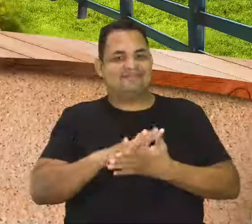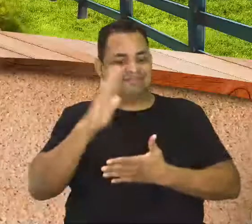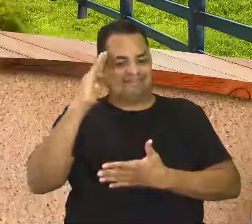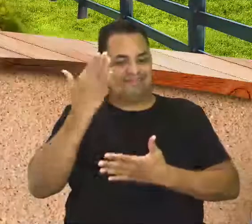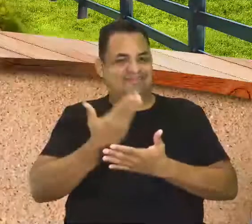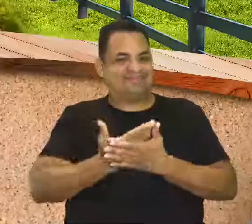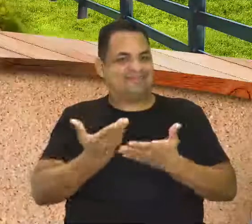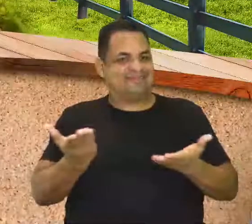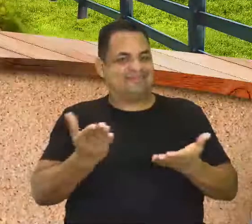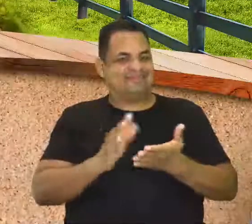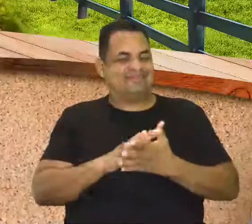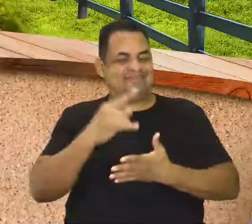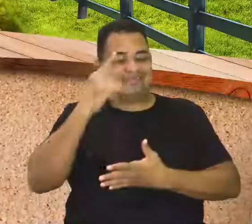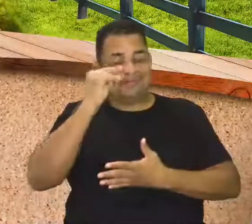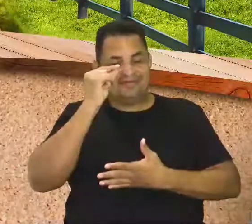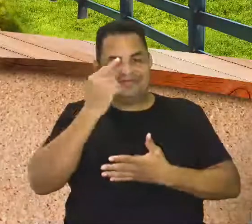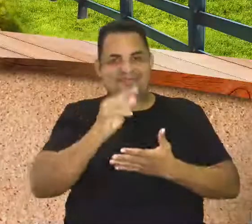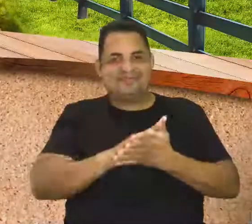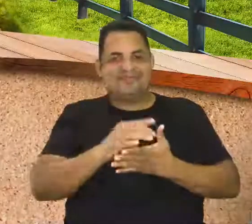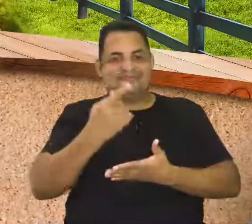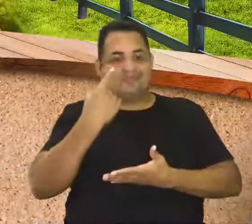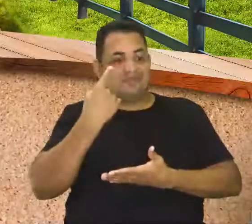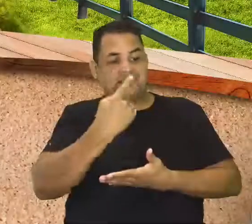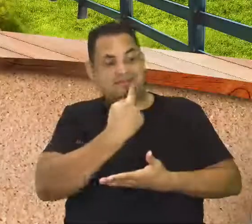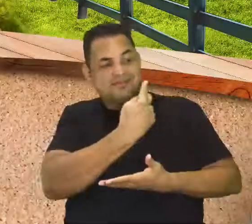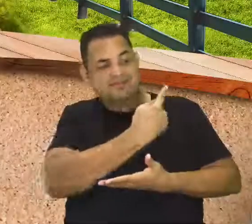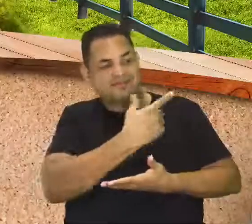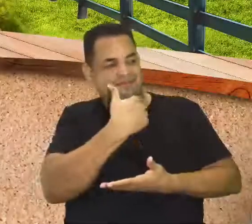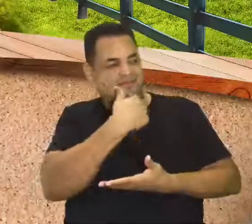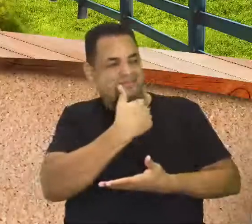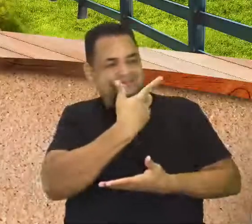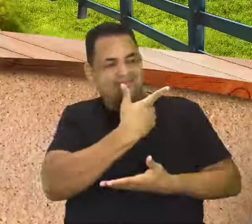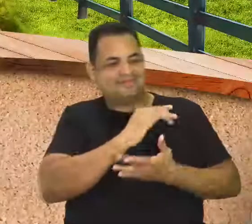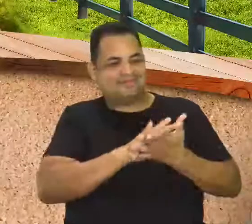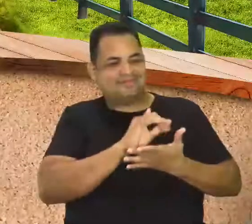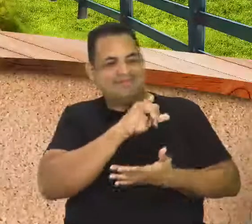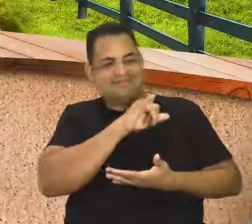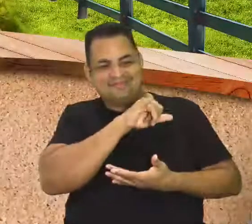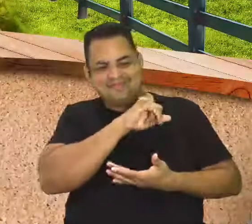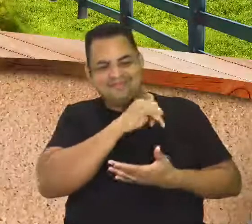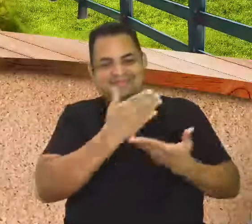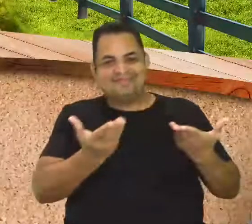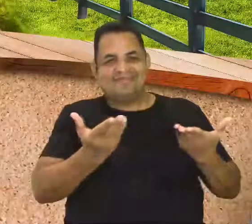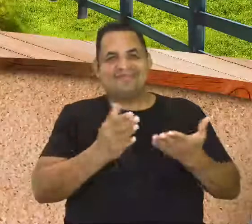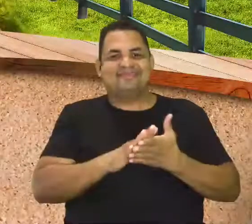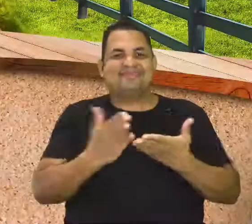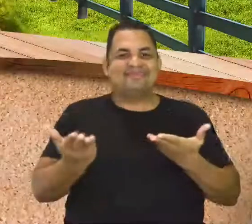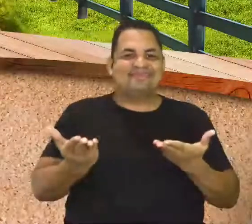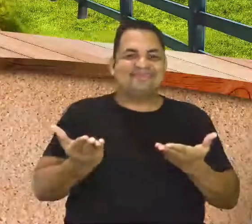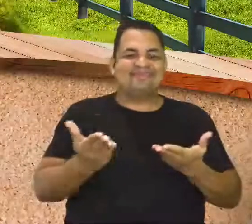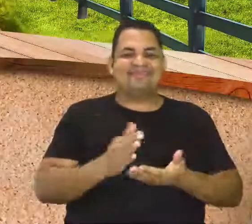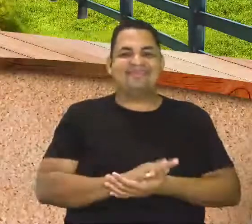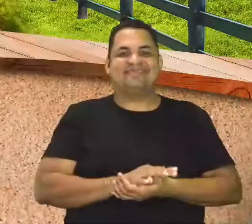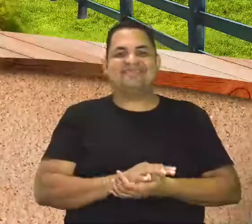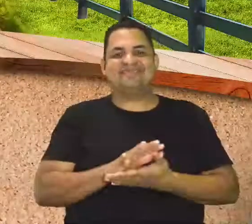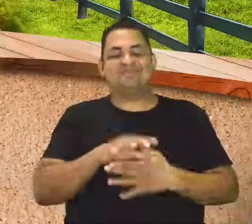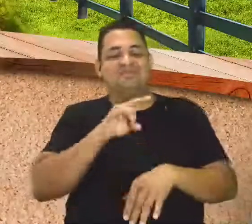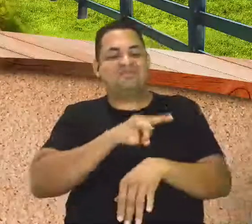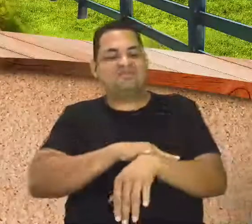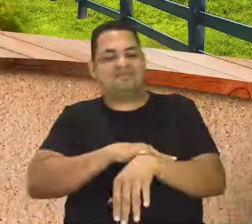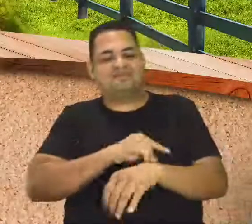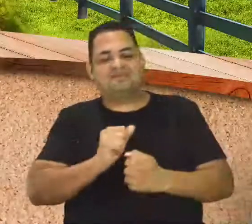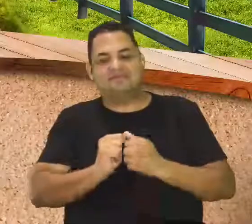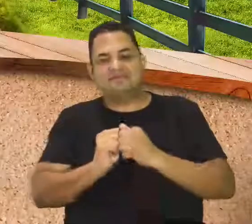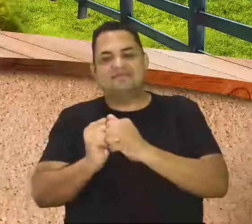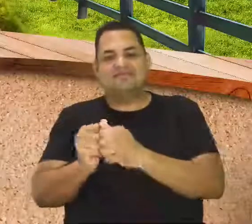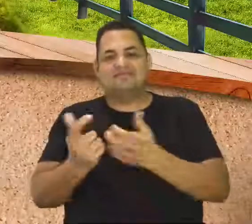que não adianta que eles ficam piscando, aí ficam olhando para a menininha do lado, aí se o coleguinha pede para ir ao banheiro, aí todo mundo acompanha